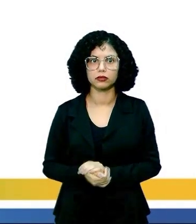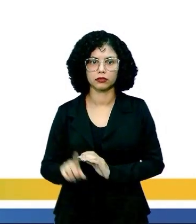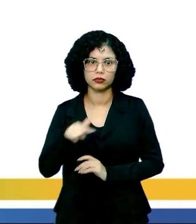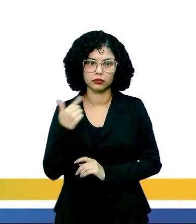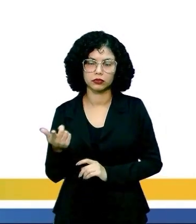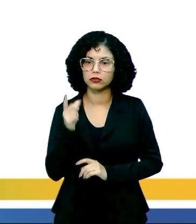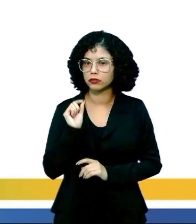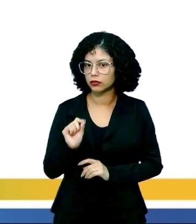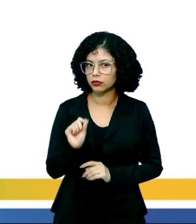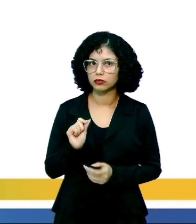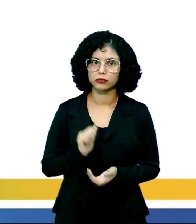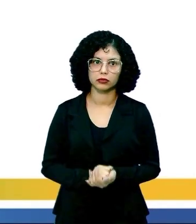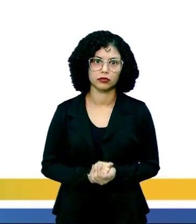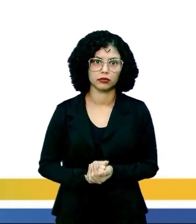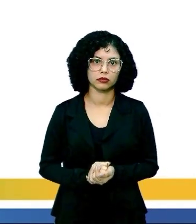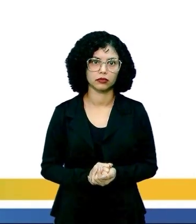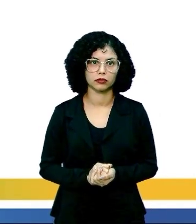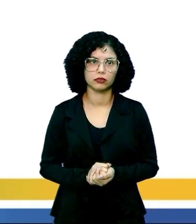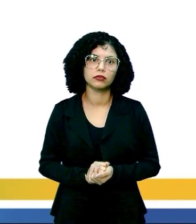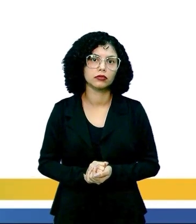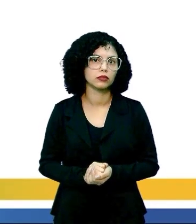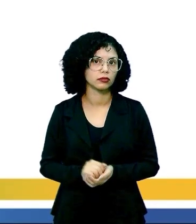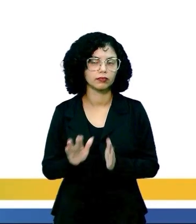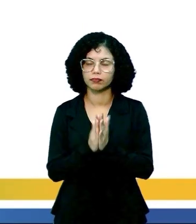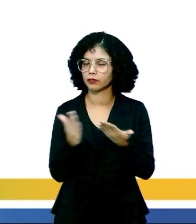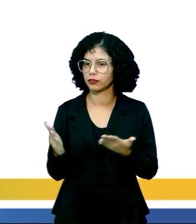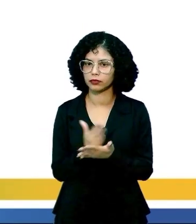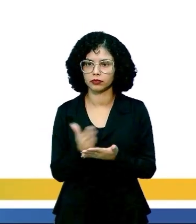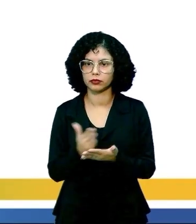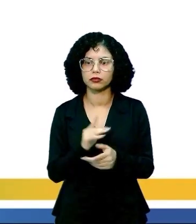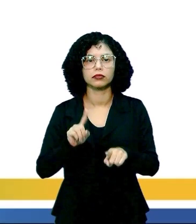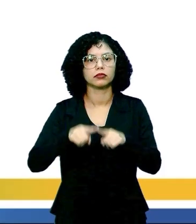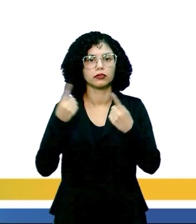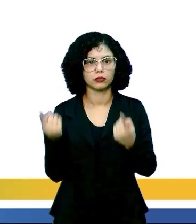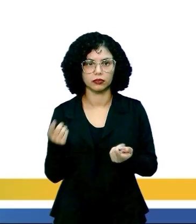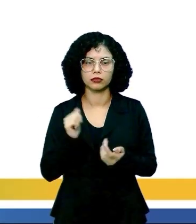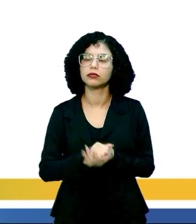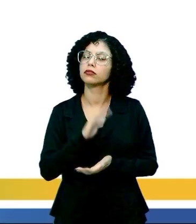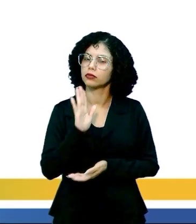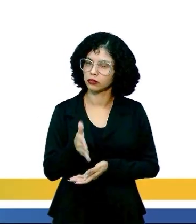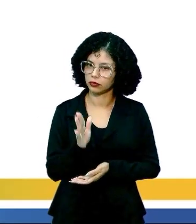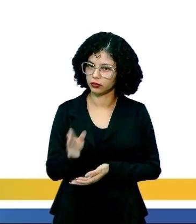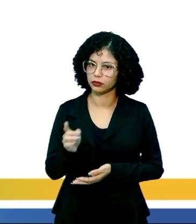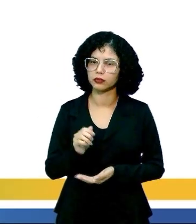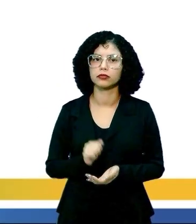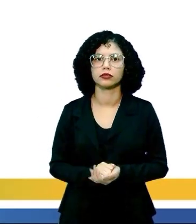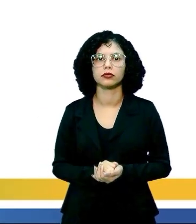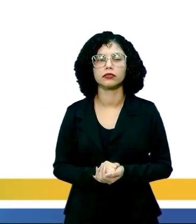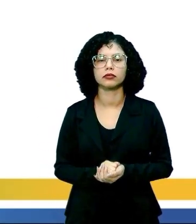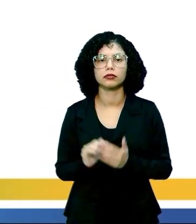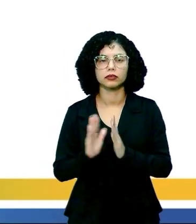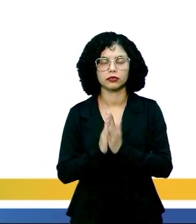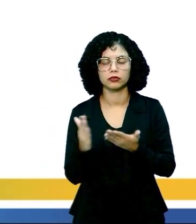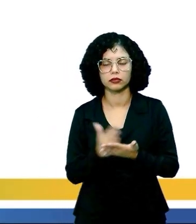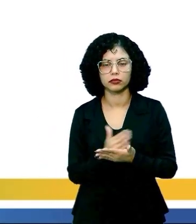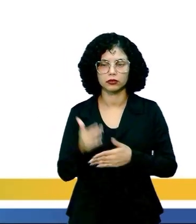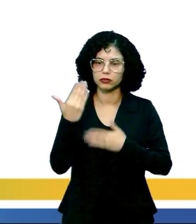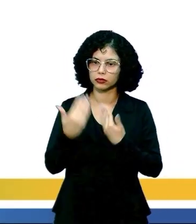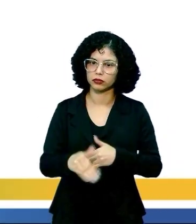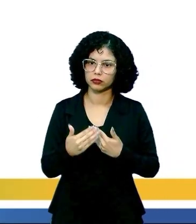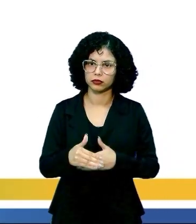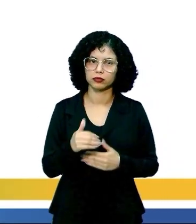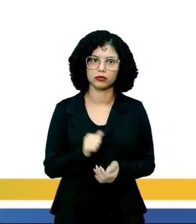próxima questão, ela não está no livro, mas uma questão que esteve no caderno de provas lá